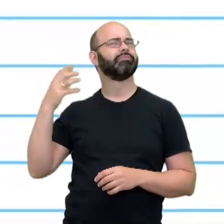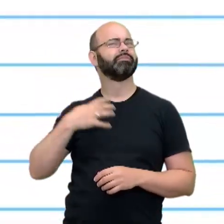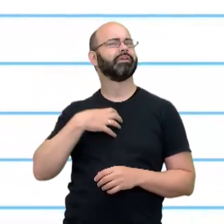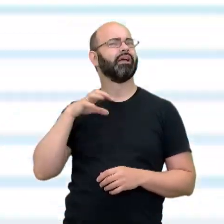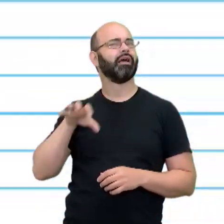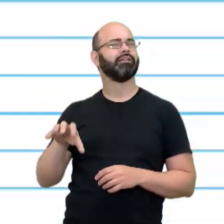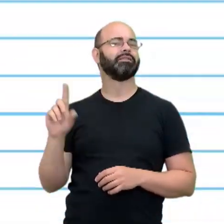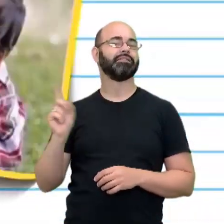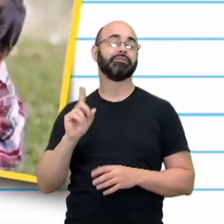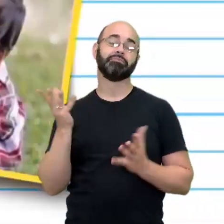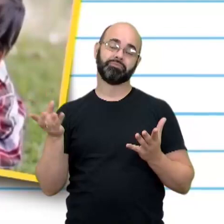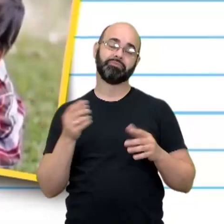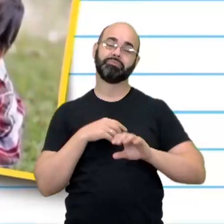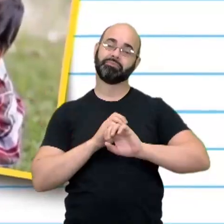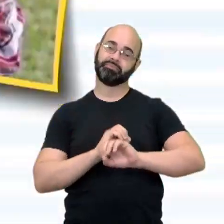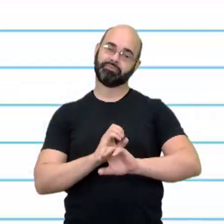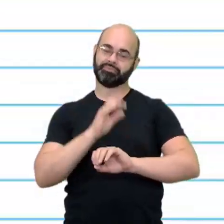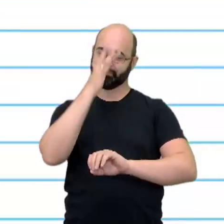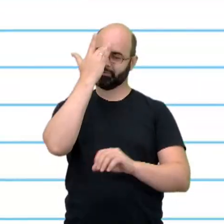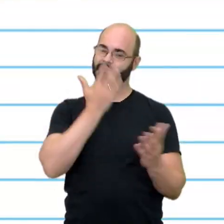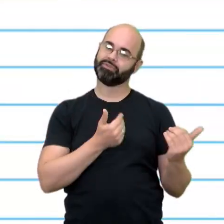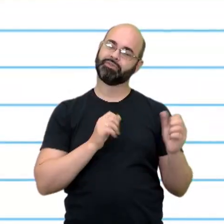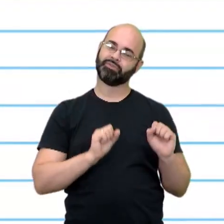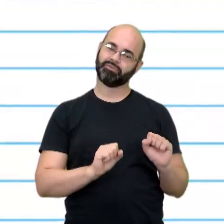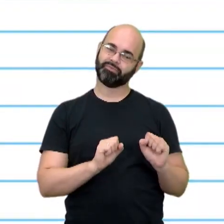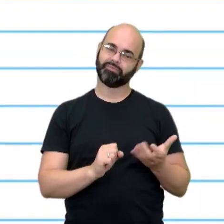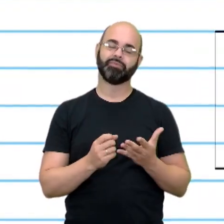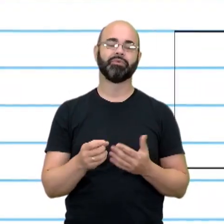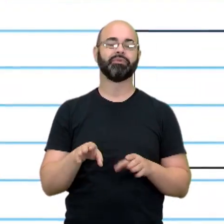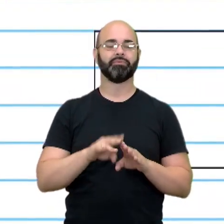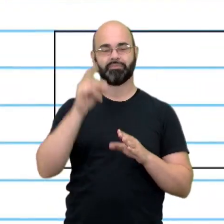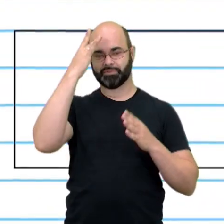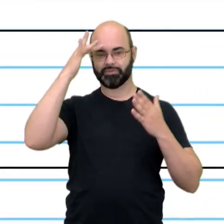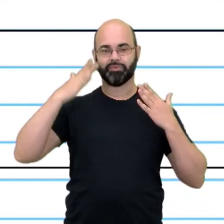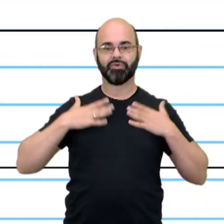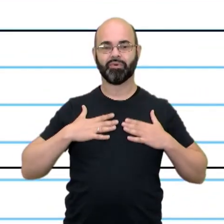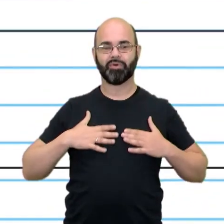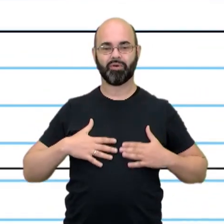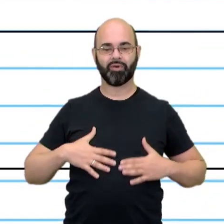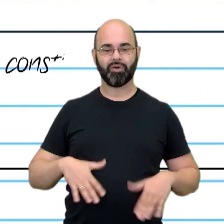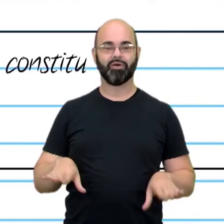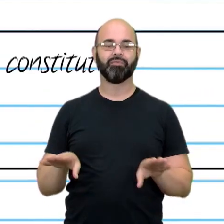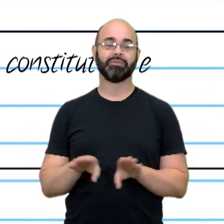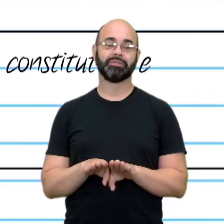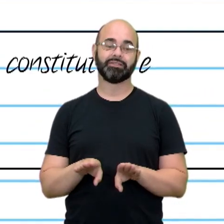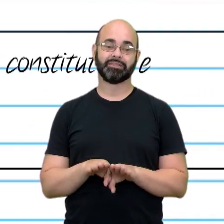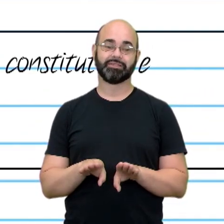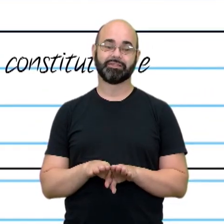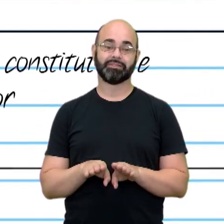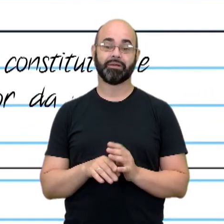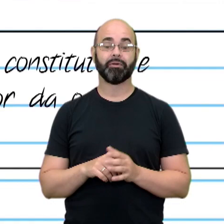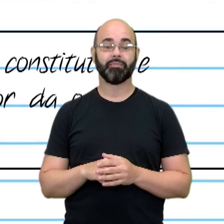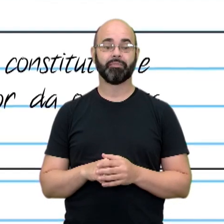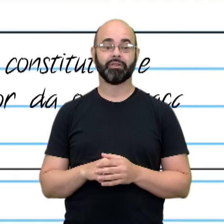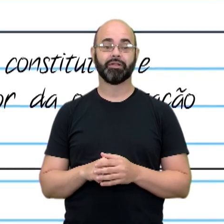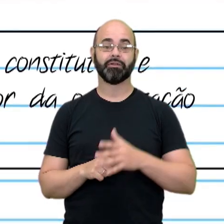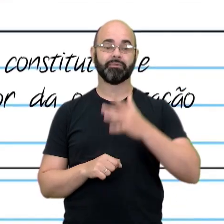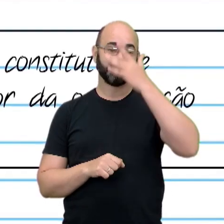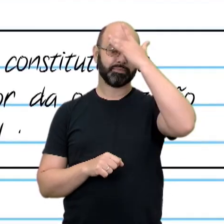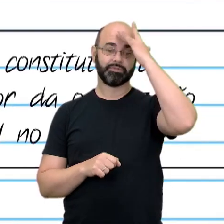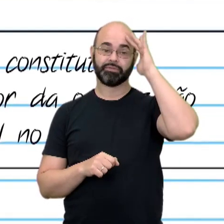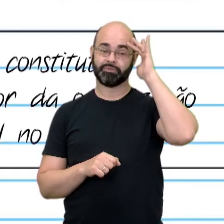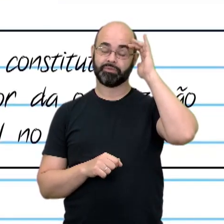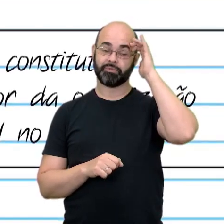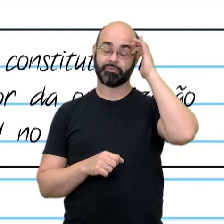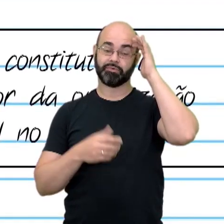estar nos referindo à educação dos mais jovens, ao estilo de se vestir das pessoas, como também a um processo constitutivo e transformador da organização